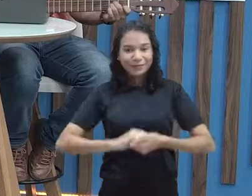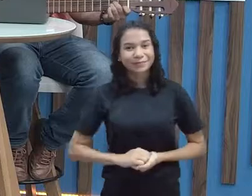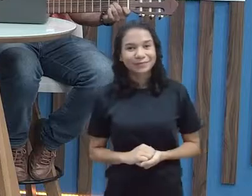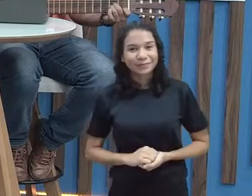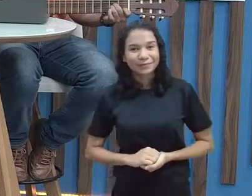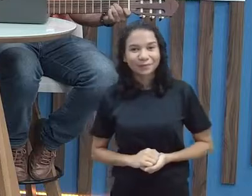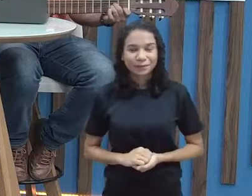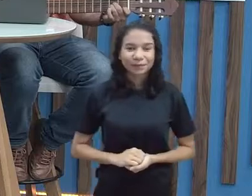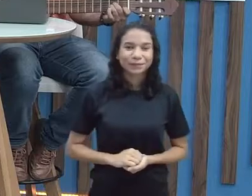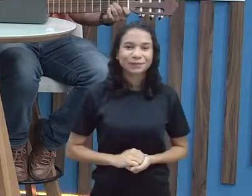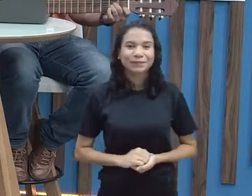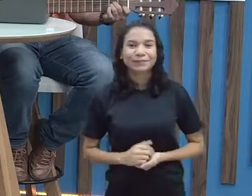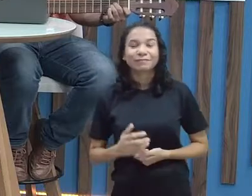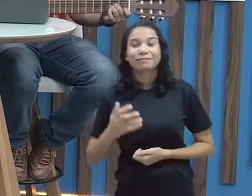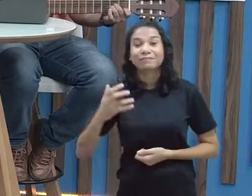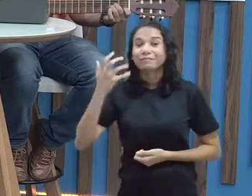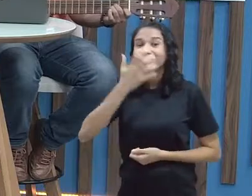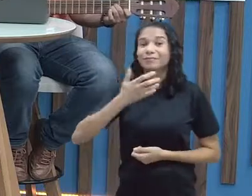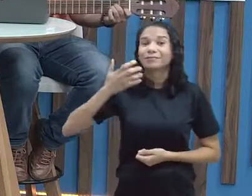Alô, Recife!